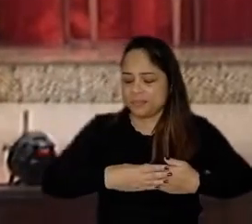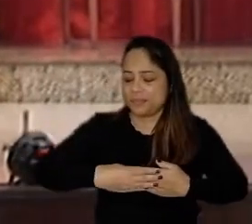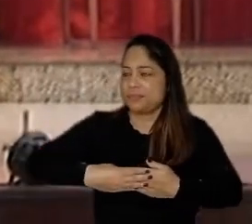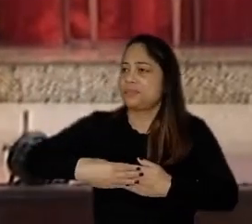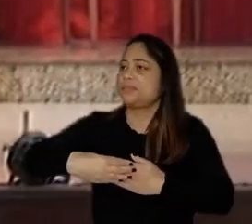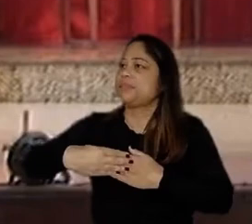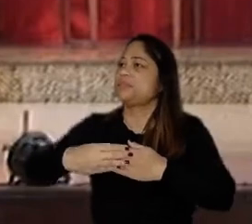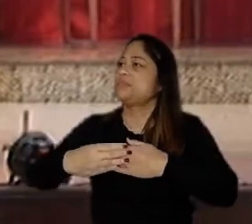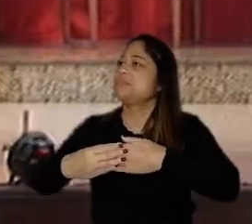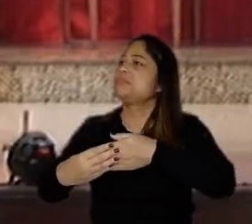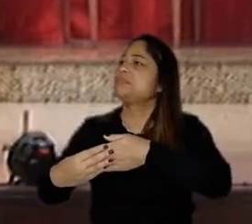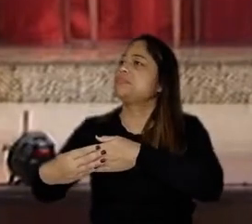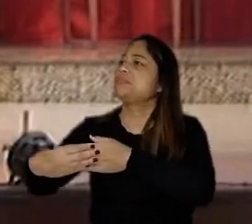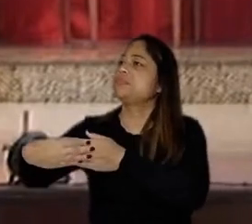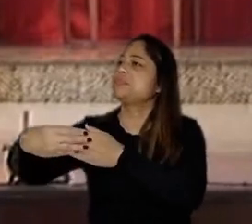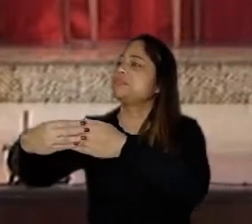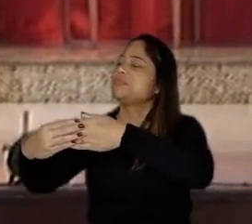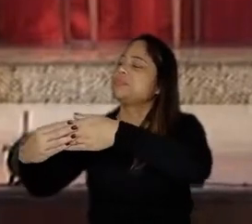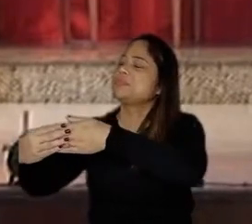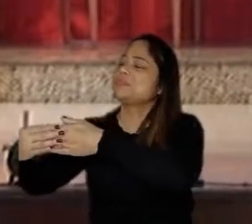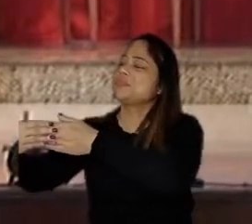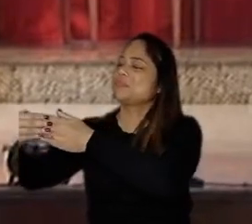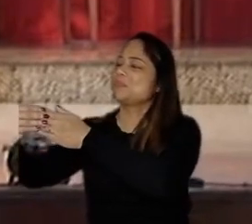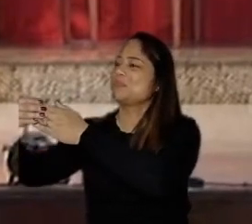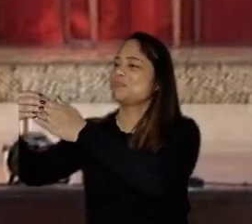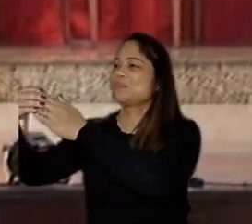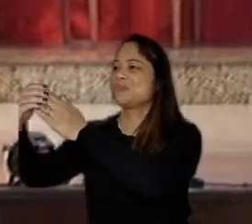toca-me, Senhor.